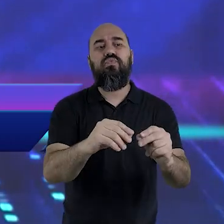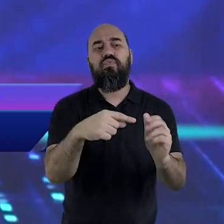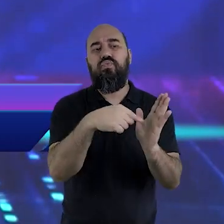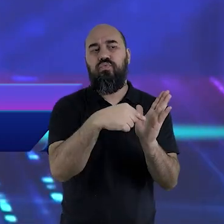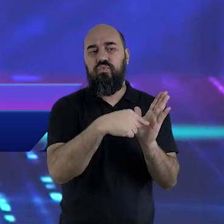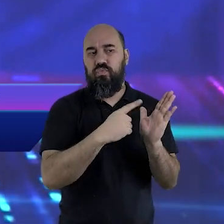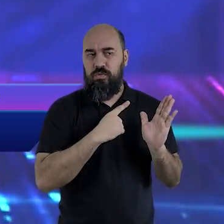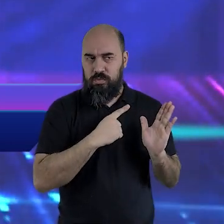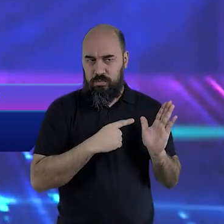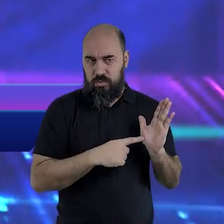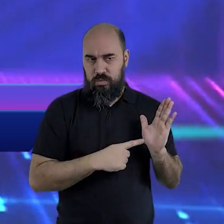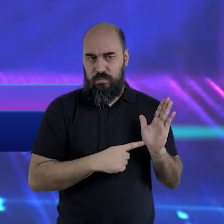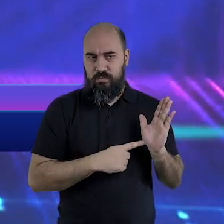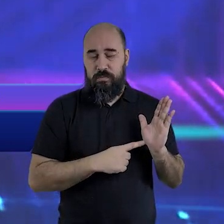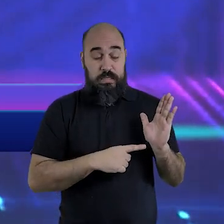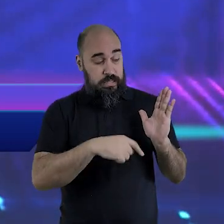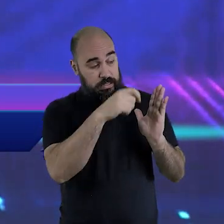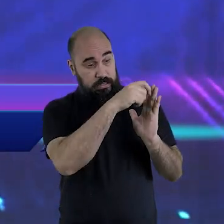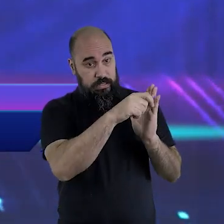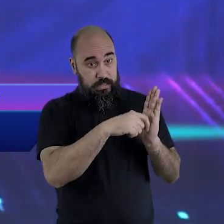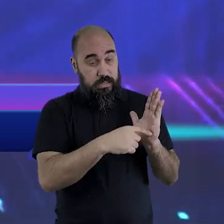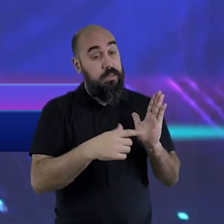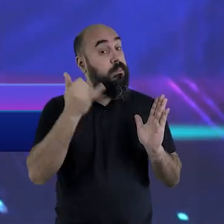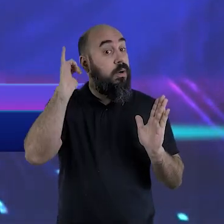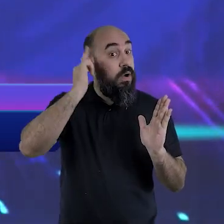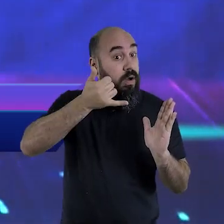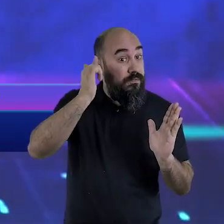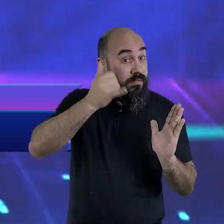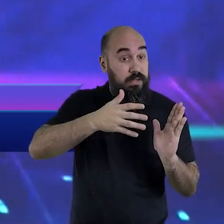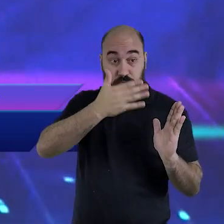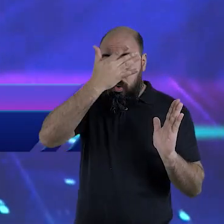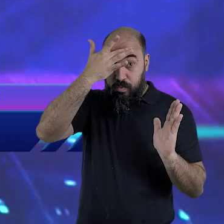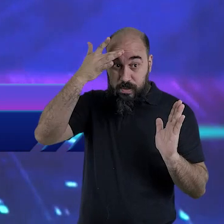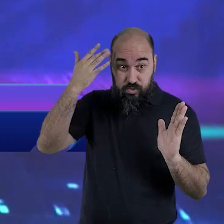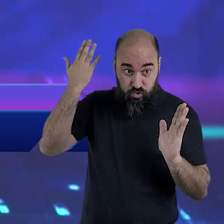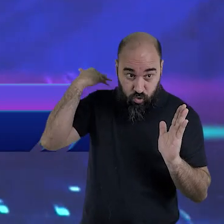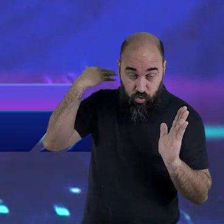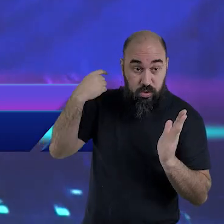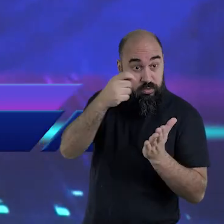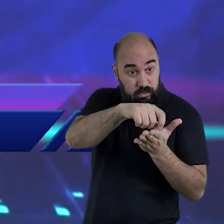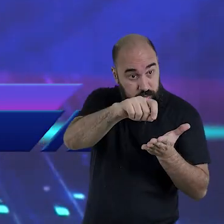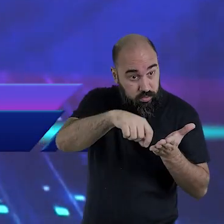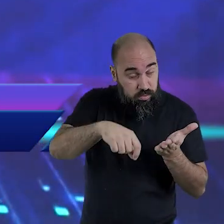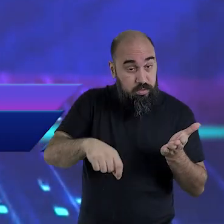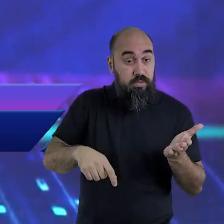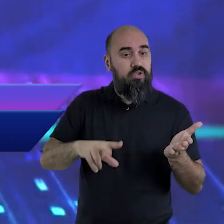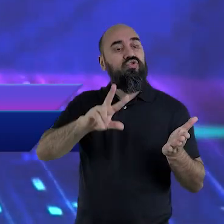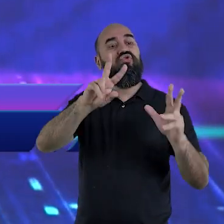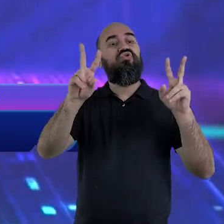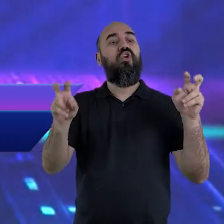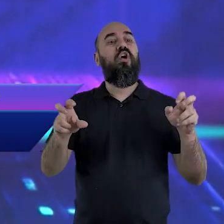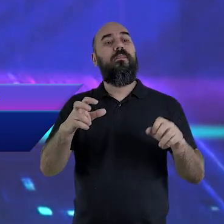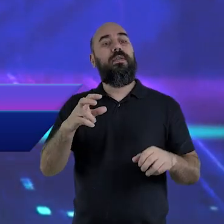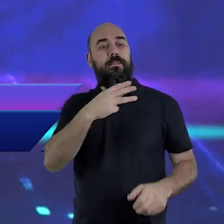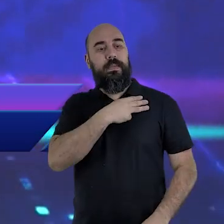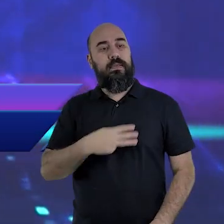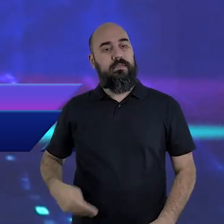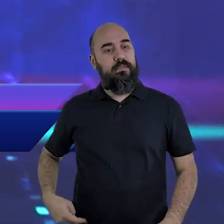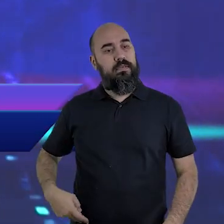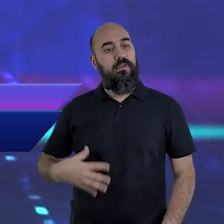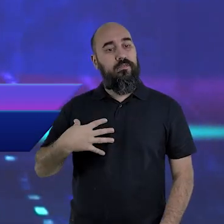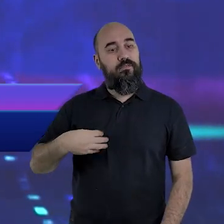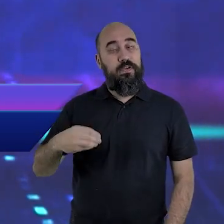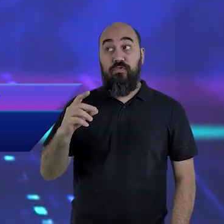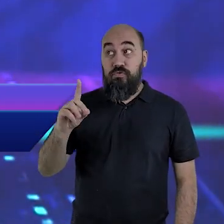tudo quanto está escrito por intermédio dos profetas no tocante ao Filho do Homem. Pois será ele entregue aos